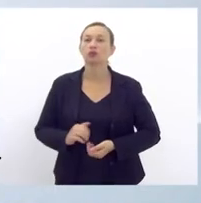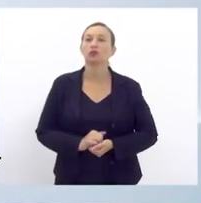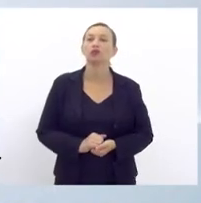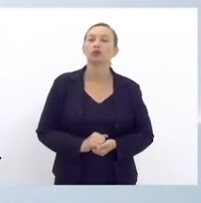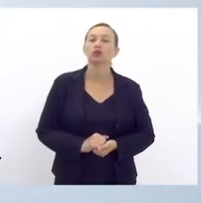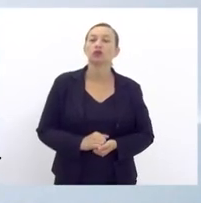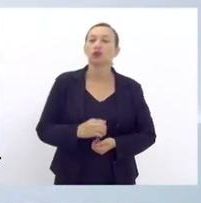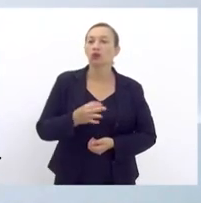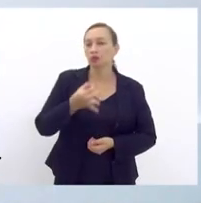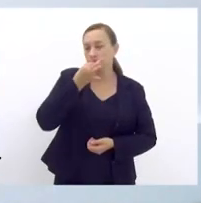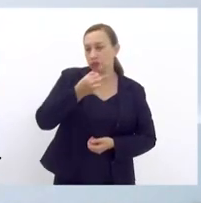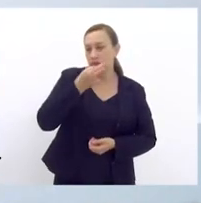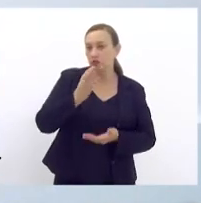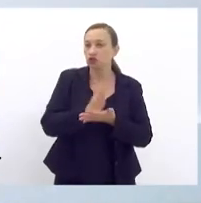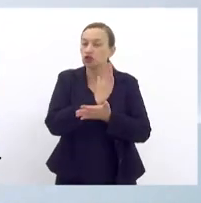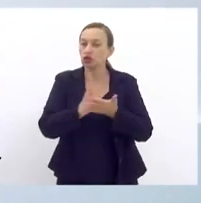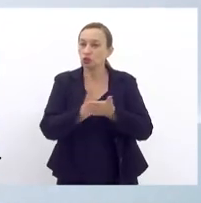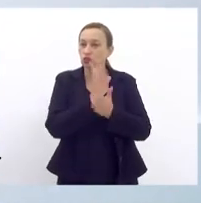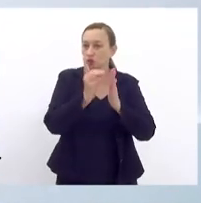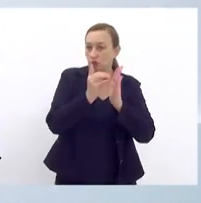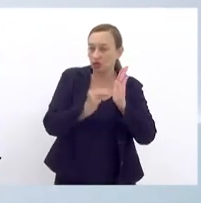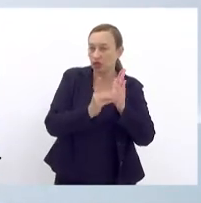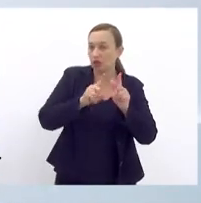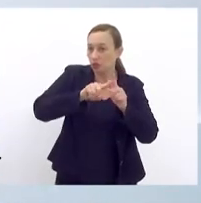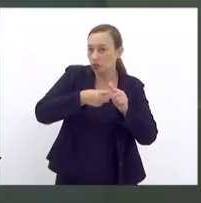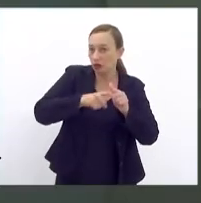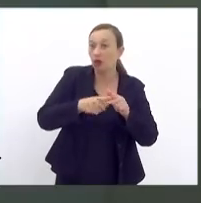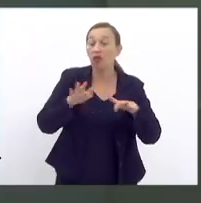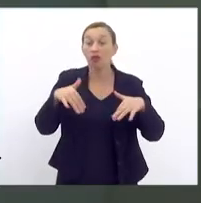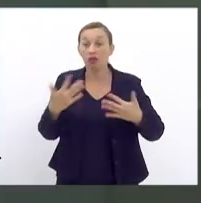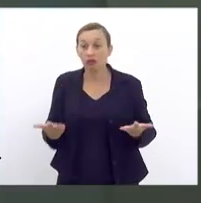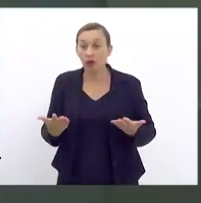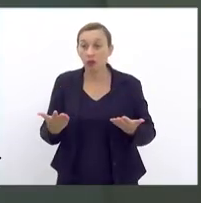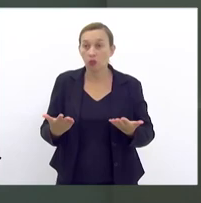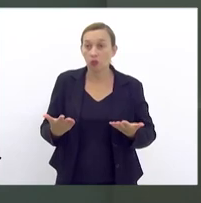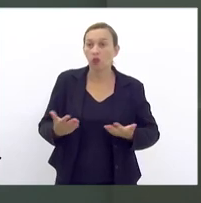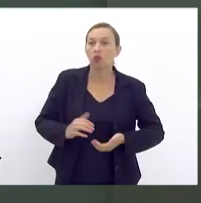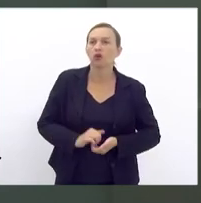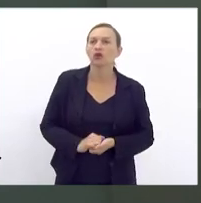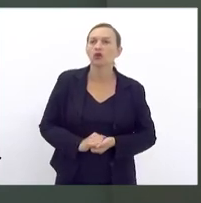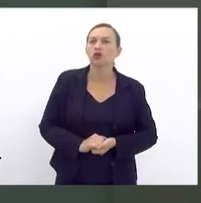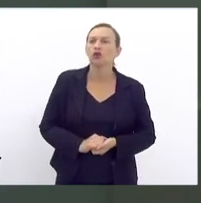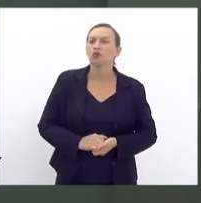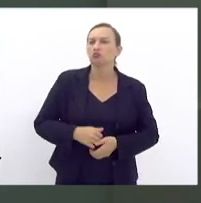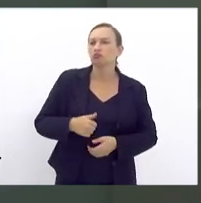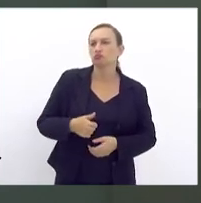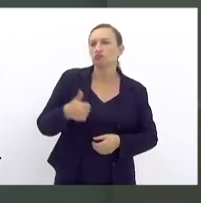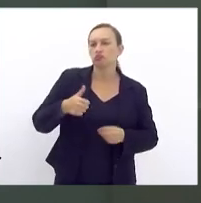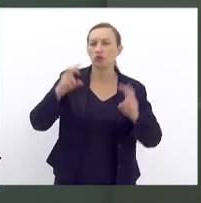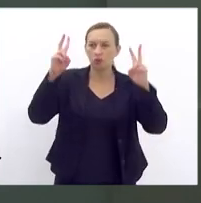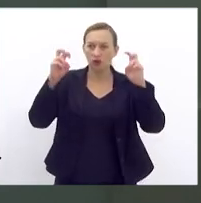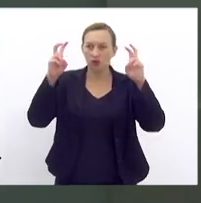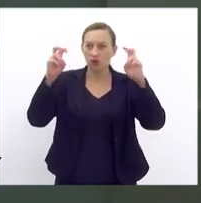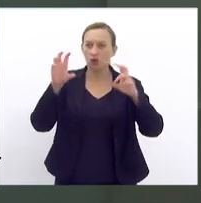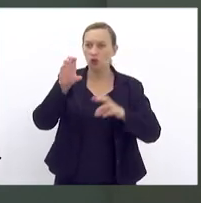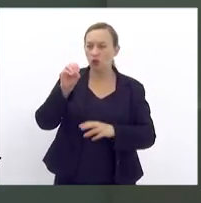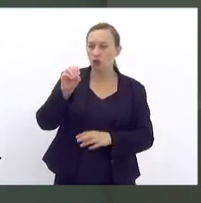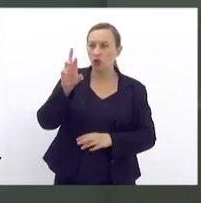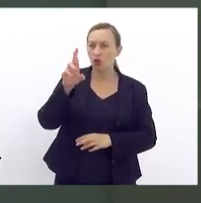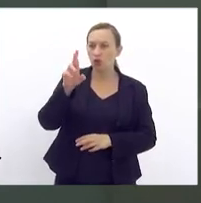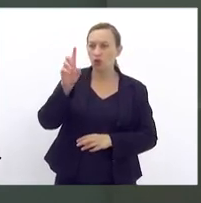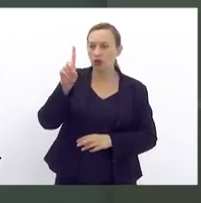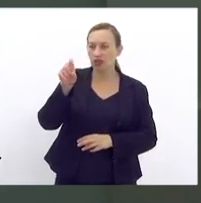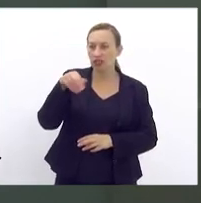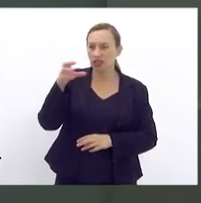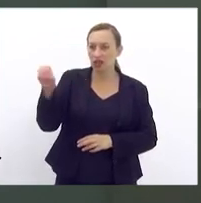a sugestão de alguns decretos regulamentares Então são eles um é a questão do cordão do girassol né que